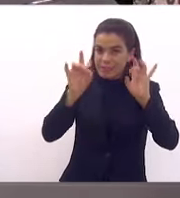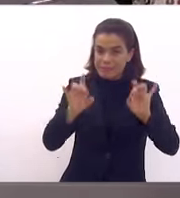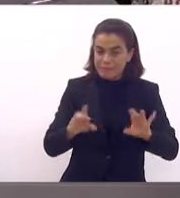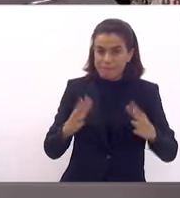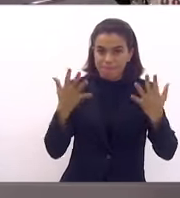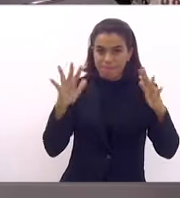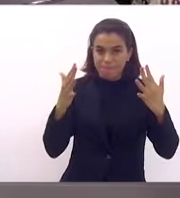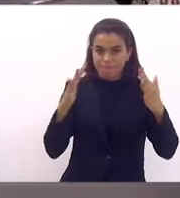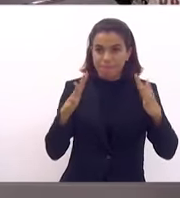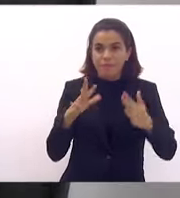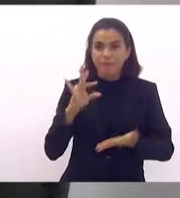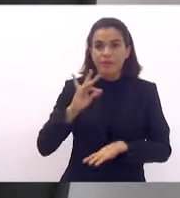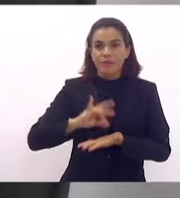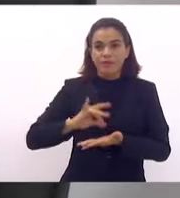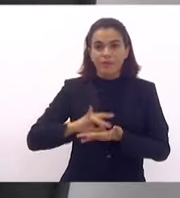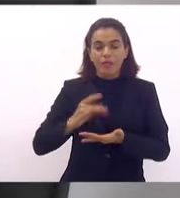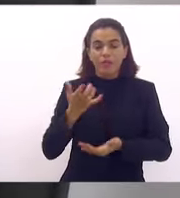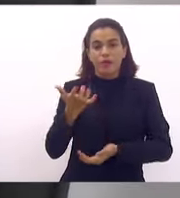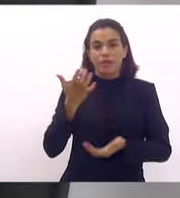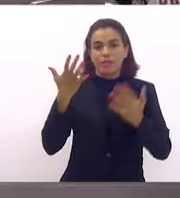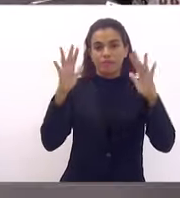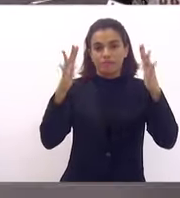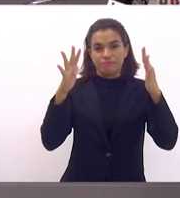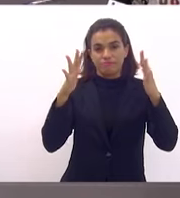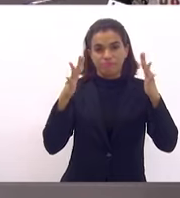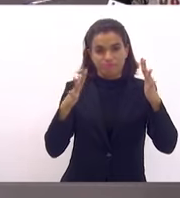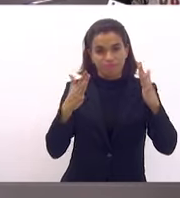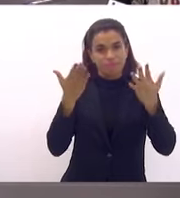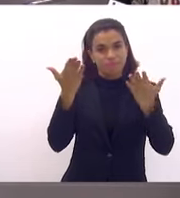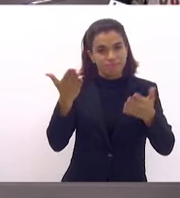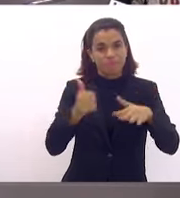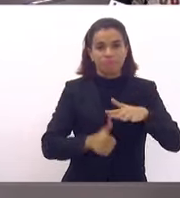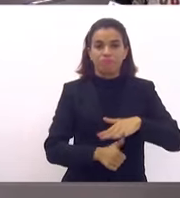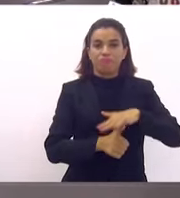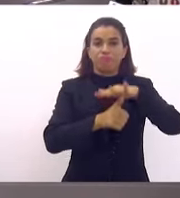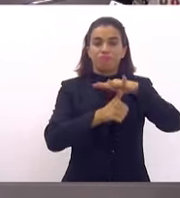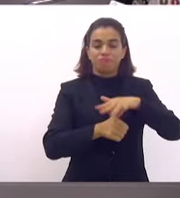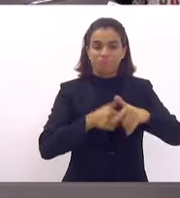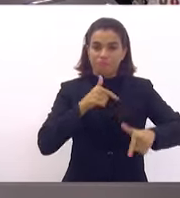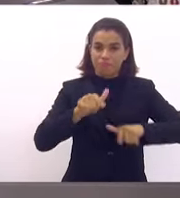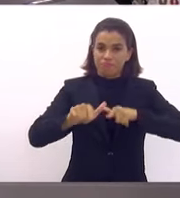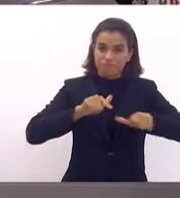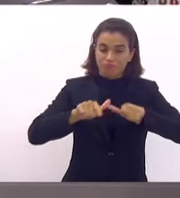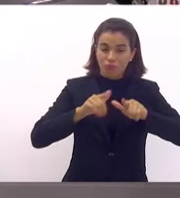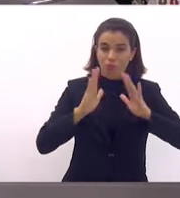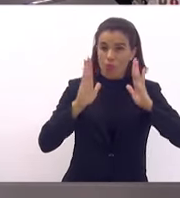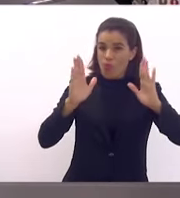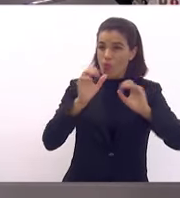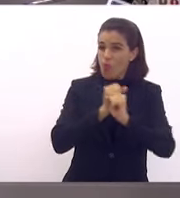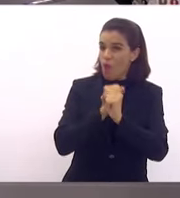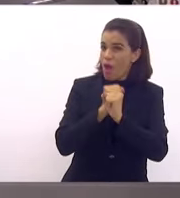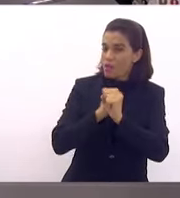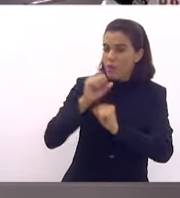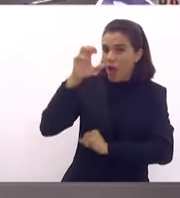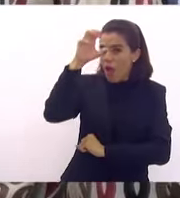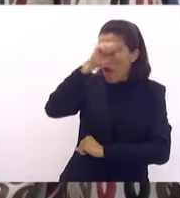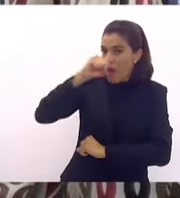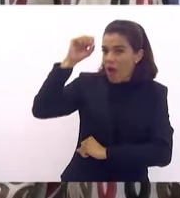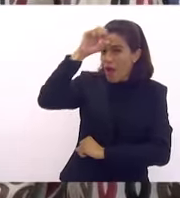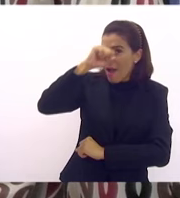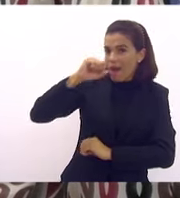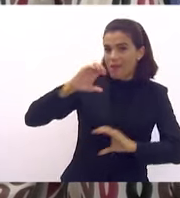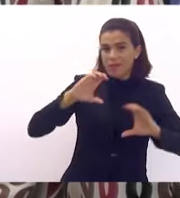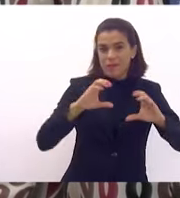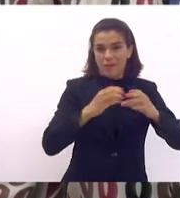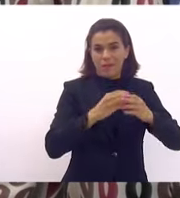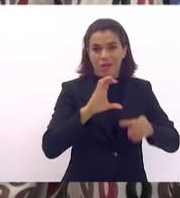de verdade, parabenizar a Vossa Excelência pela condução dos trabalhos. Obrigado, meu irmão. Para mim foi um ano de muito aprendizado nessa comissão. Eu